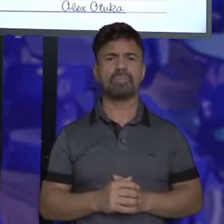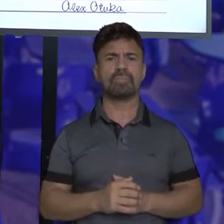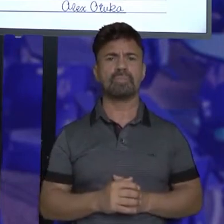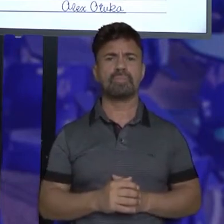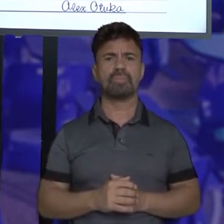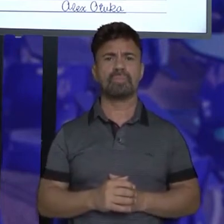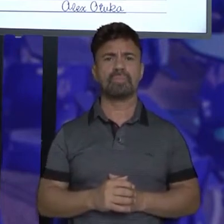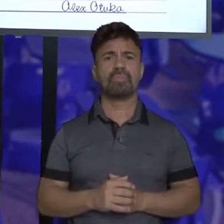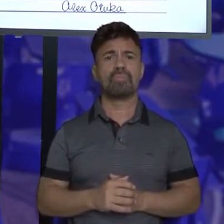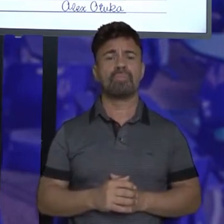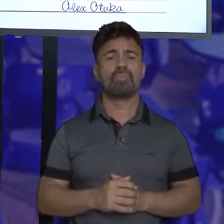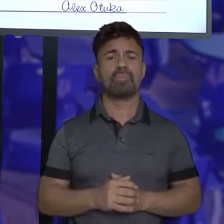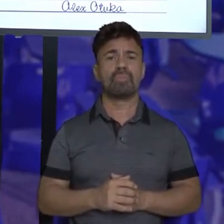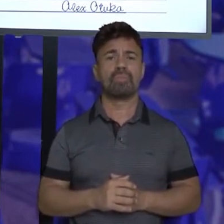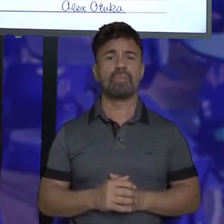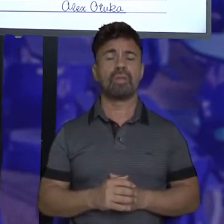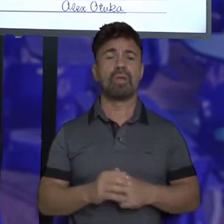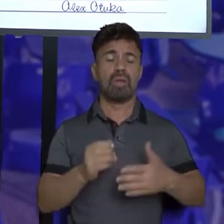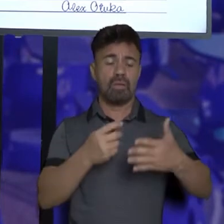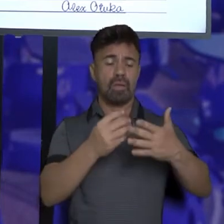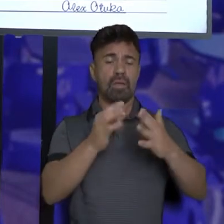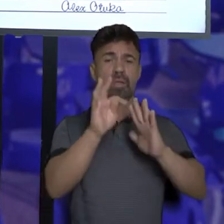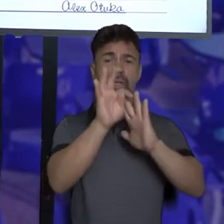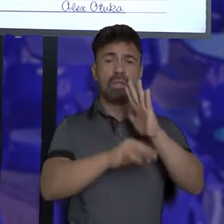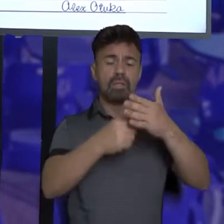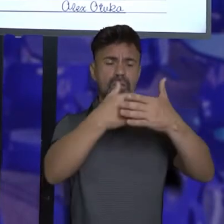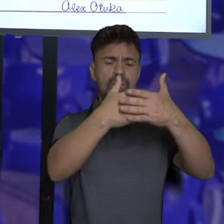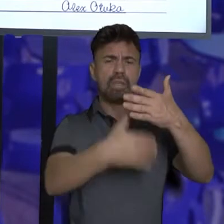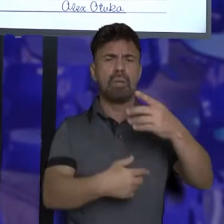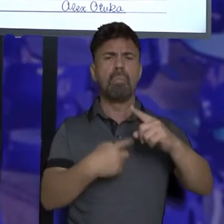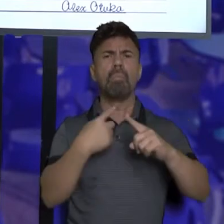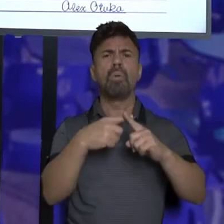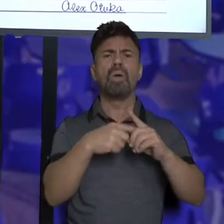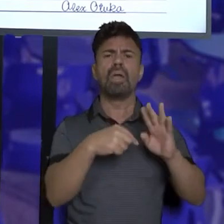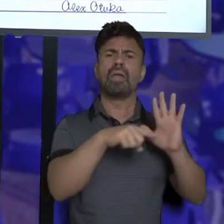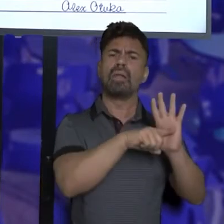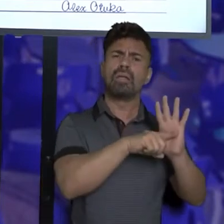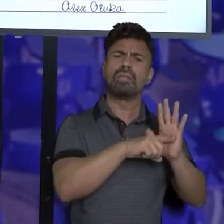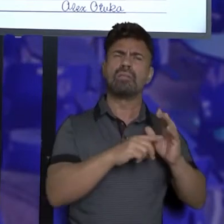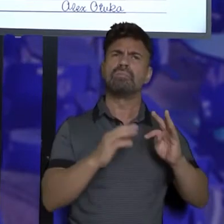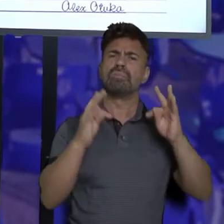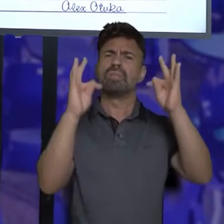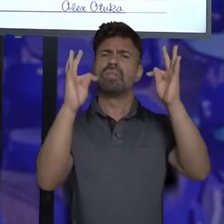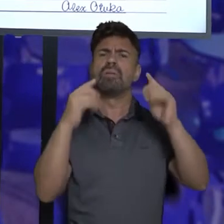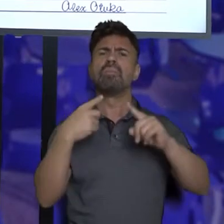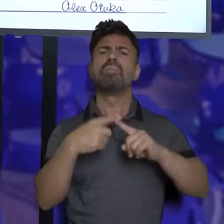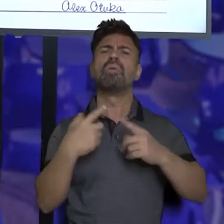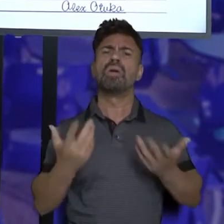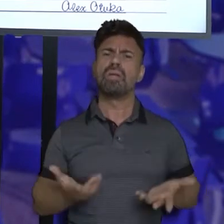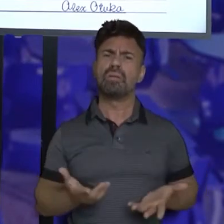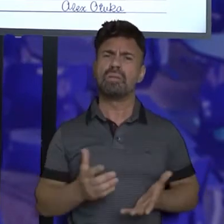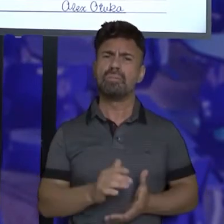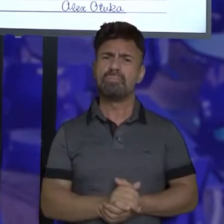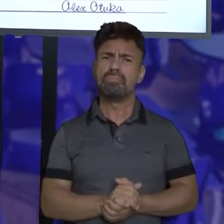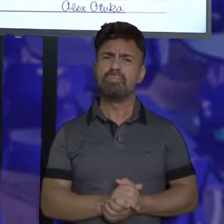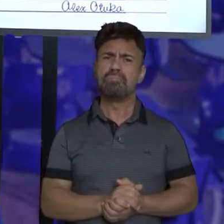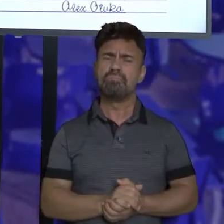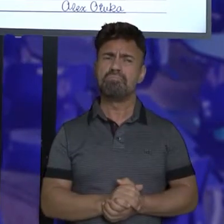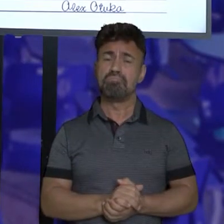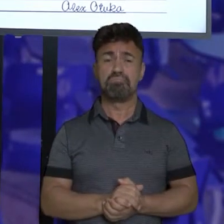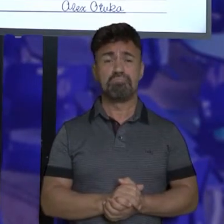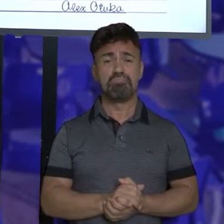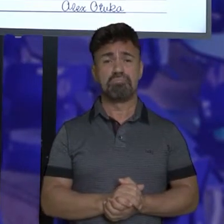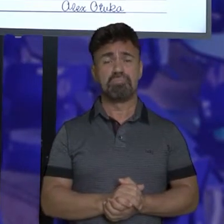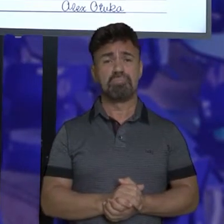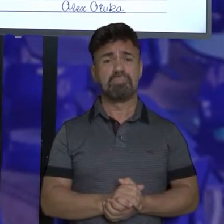suficiente, em que a pessoa ela vai desenvolver e comentar por que é negativo o uso da tecnologia. Pode ser negativo se não for bem feito, se não